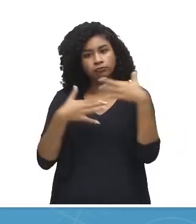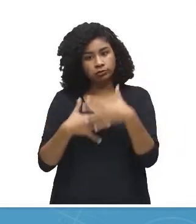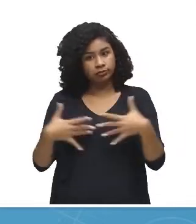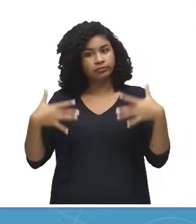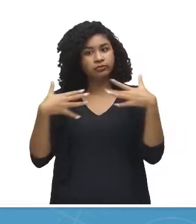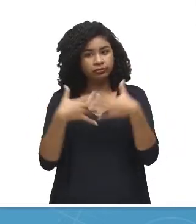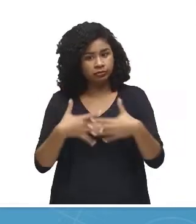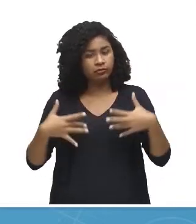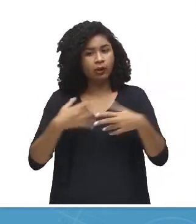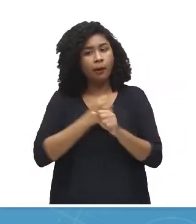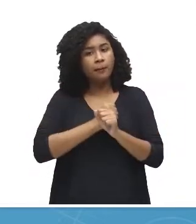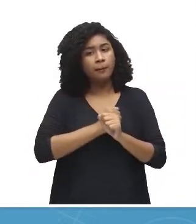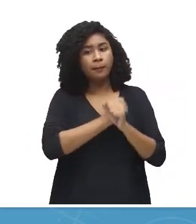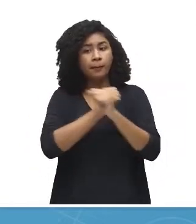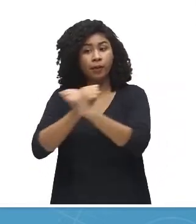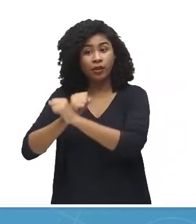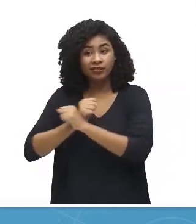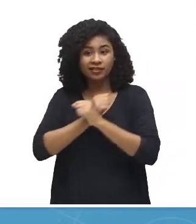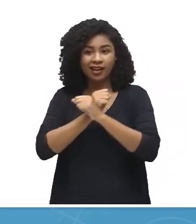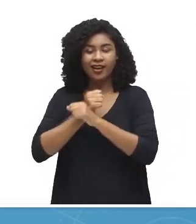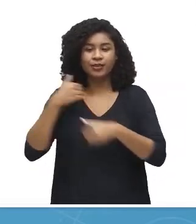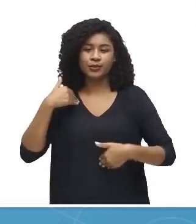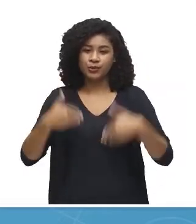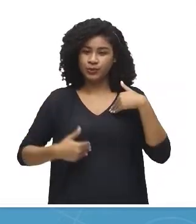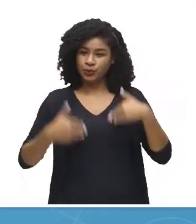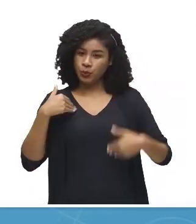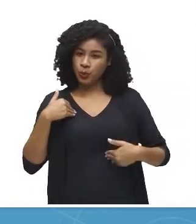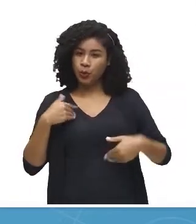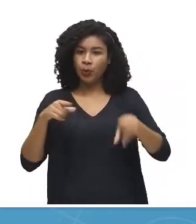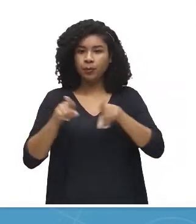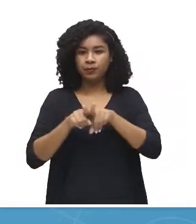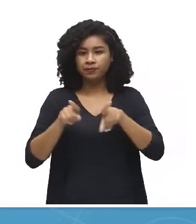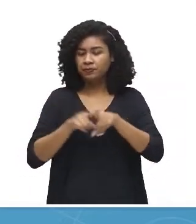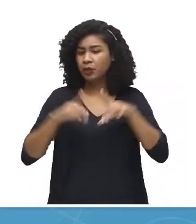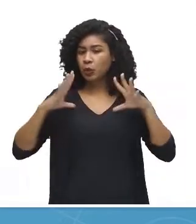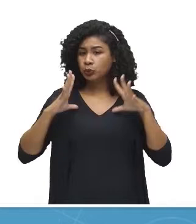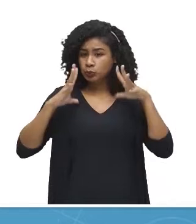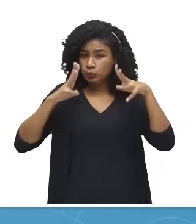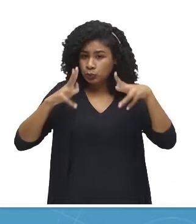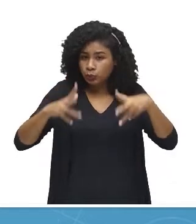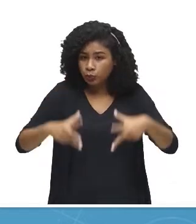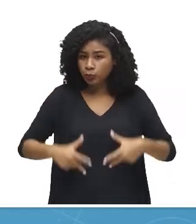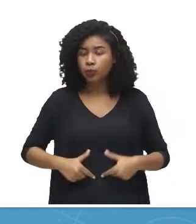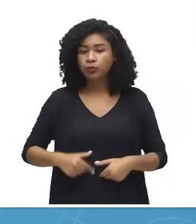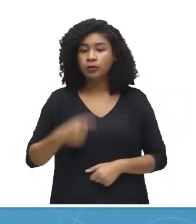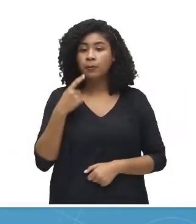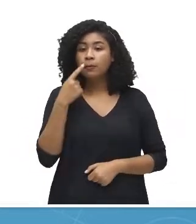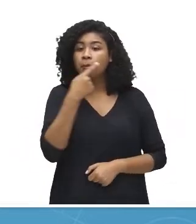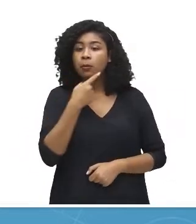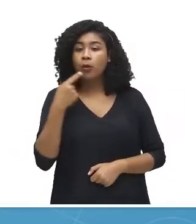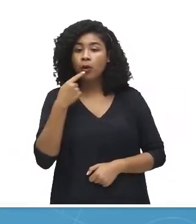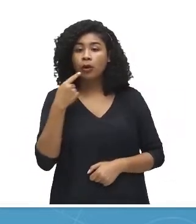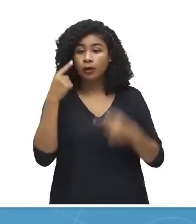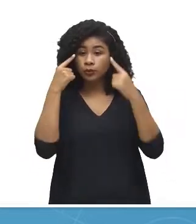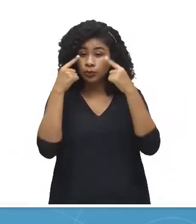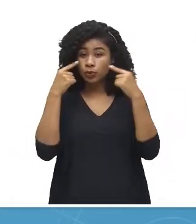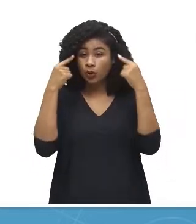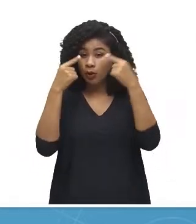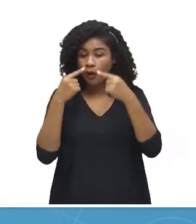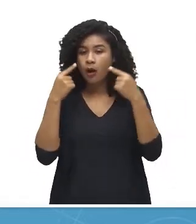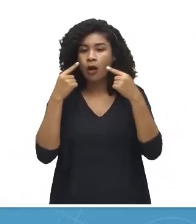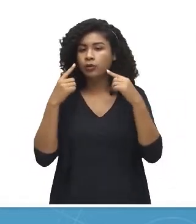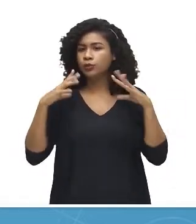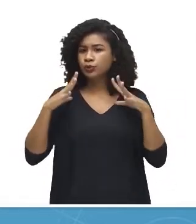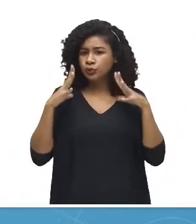ele vai também compor as nossas cavidades internas, né? A nossa mucosa da boca, dos olhos, dos órgãos